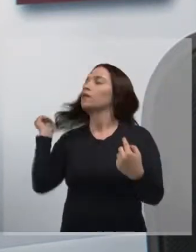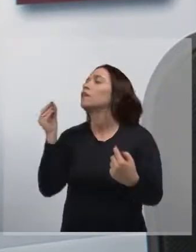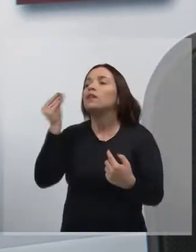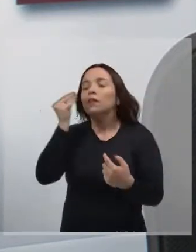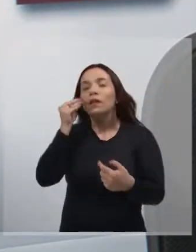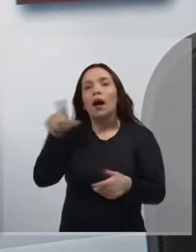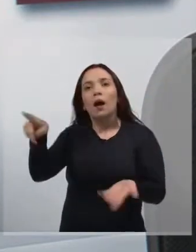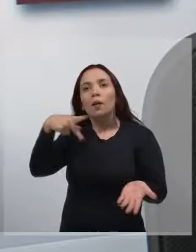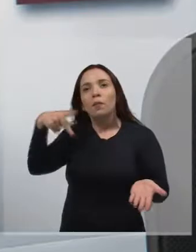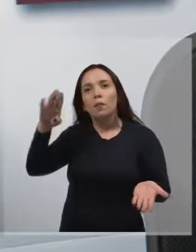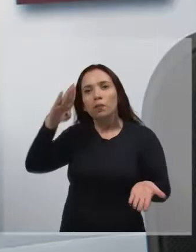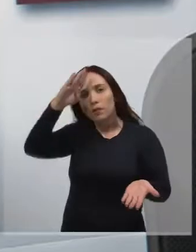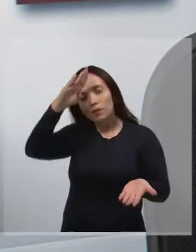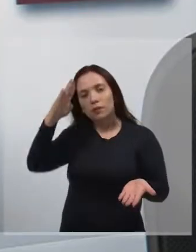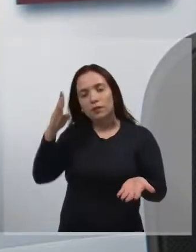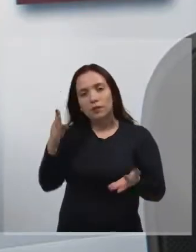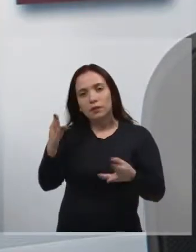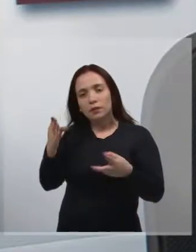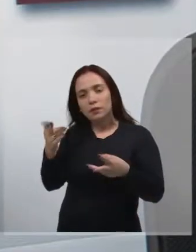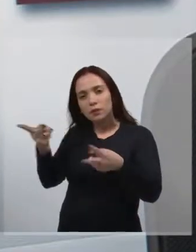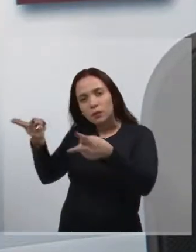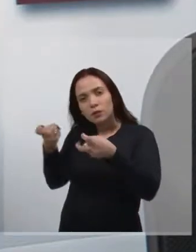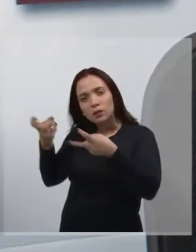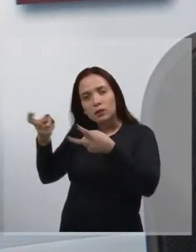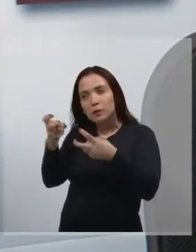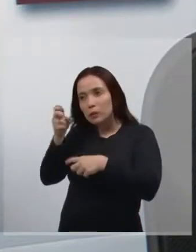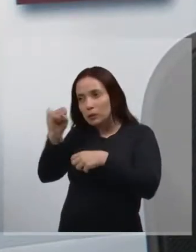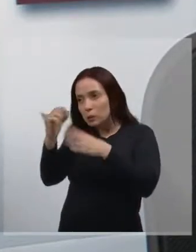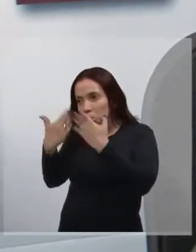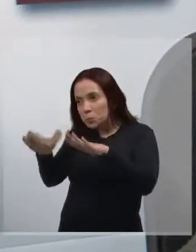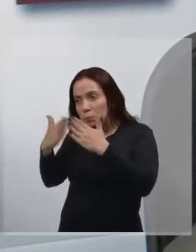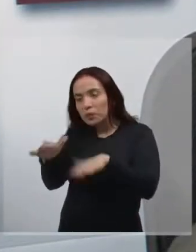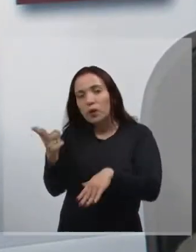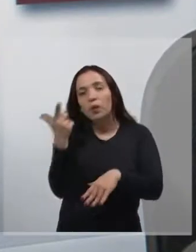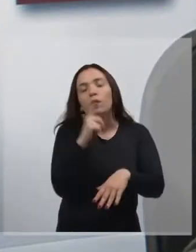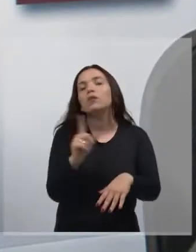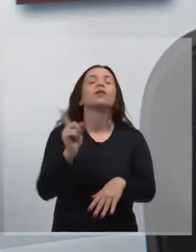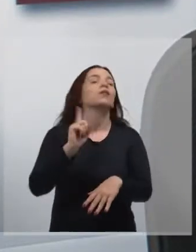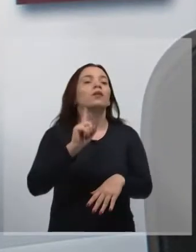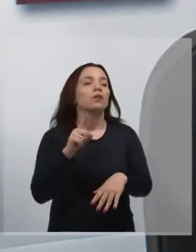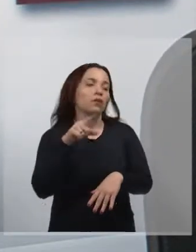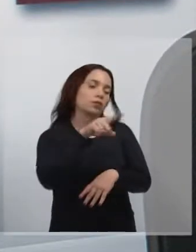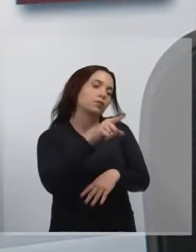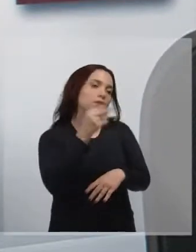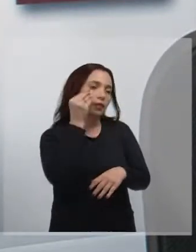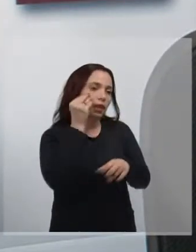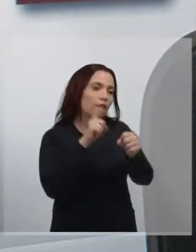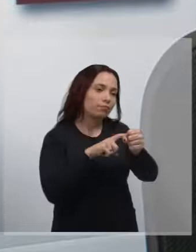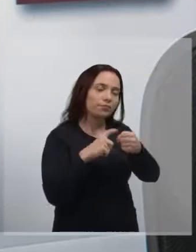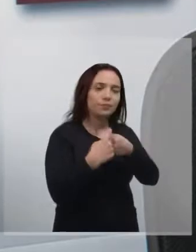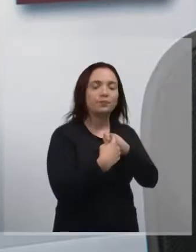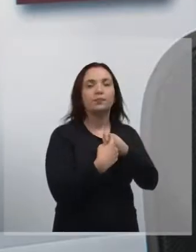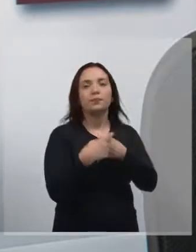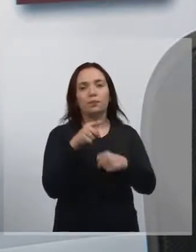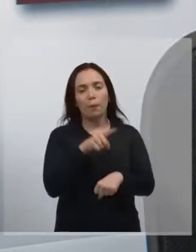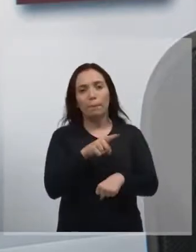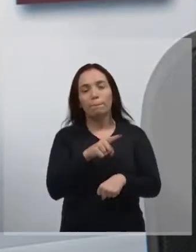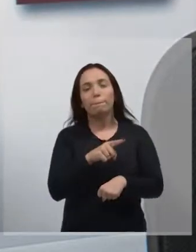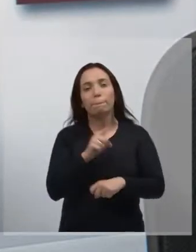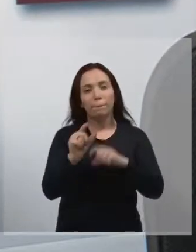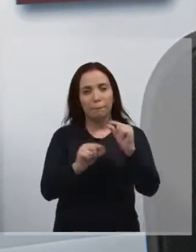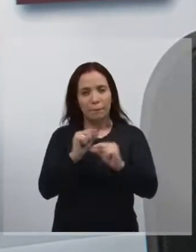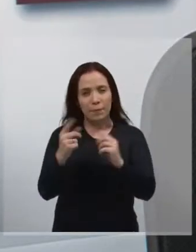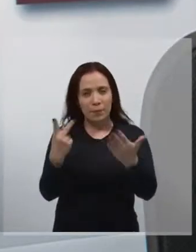não consegue dar munição para a oposição para ver se lá na frente consegue ter algum lucro. E o que está